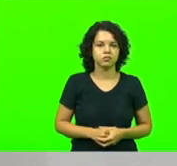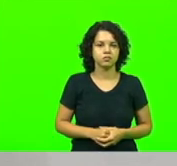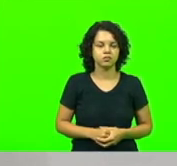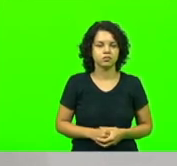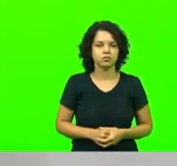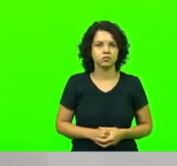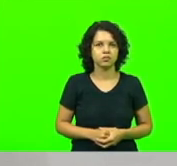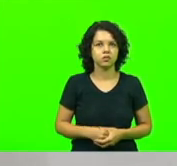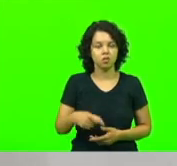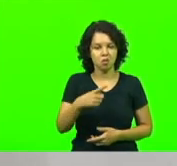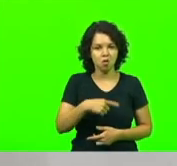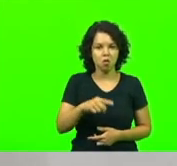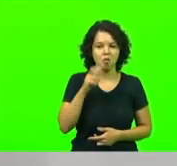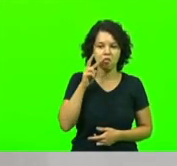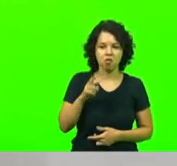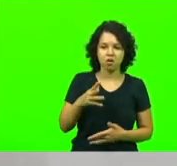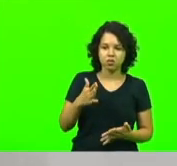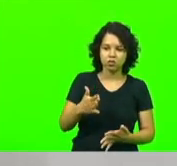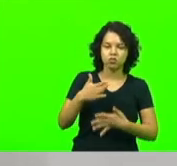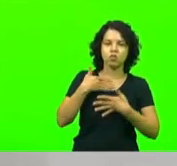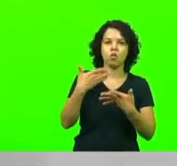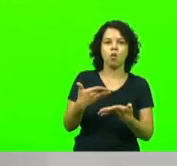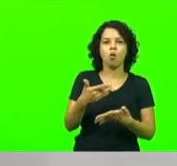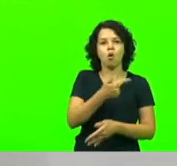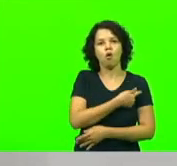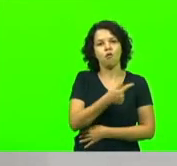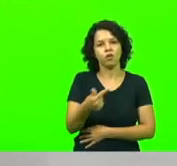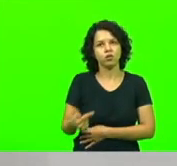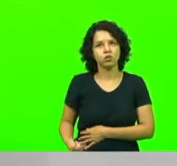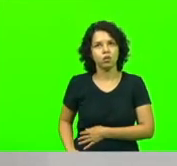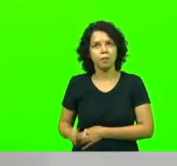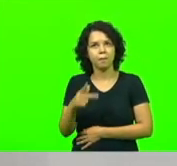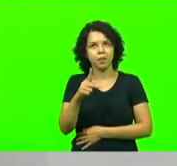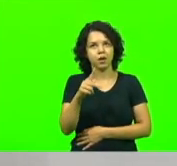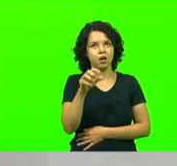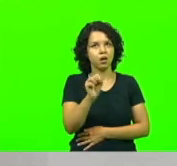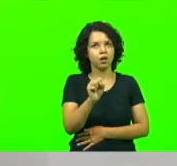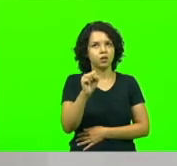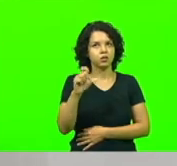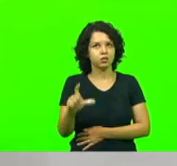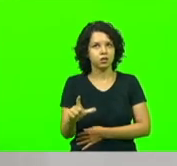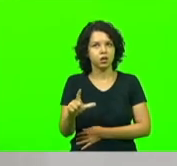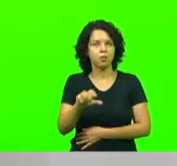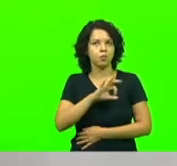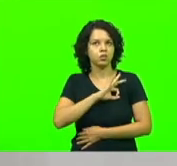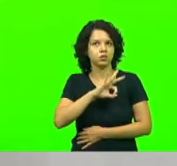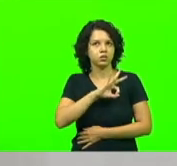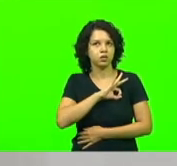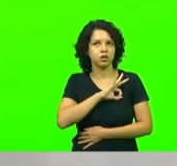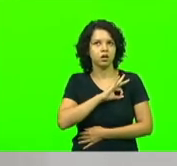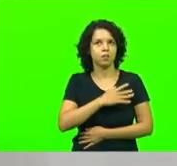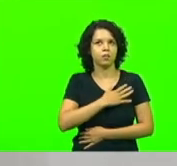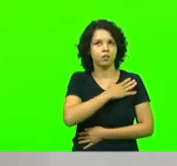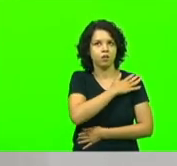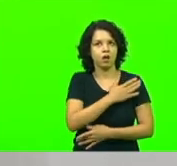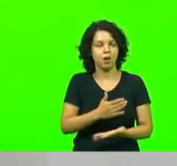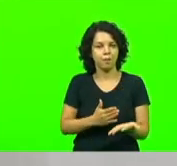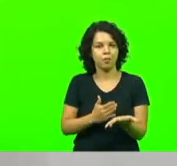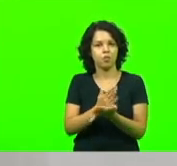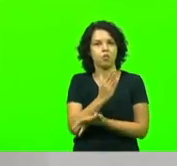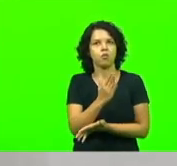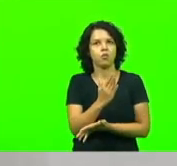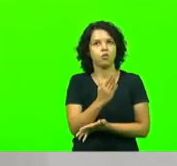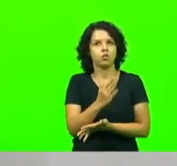uma grata surpresa do governador do PSL, né, que é diferente do nosso aqui, policial militar, que inclusive até aprovou e